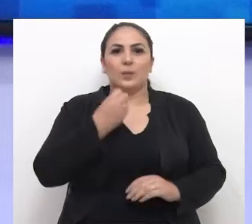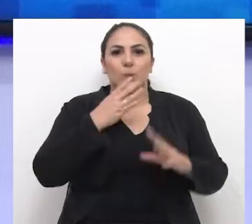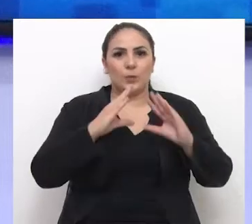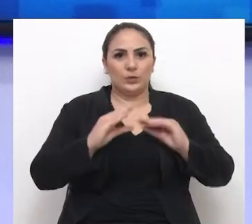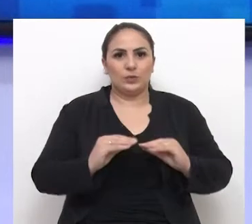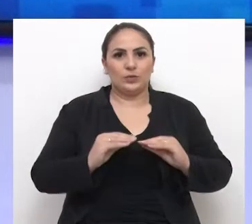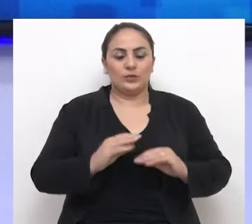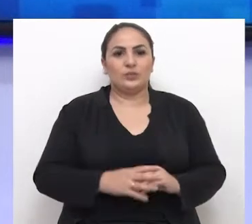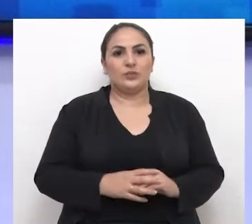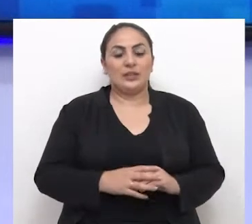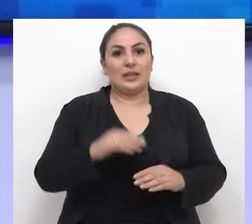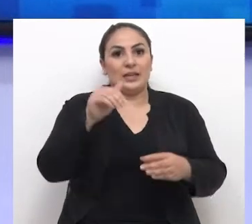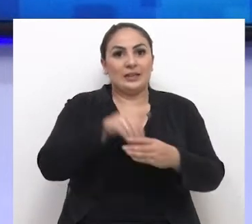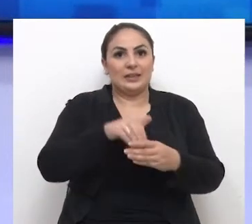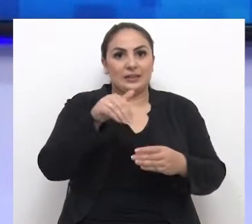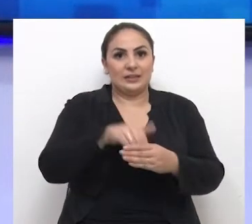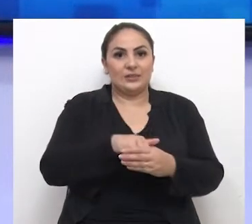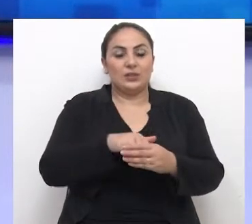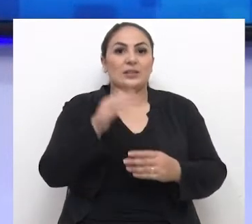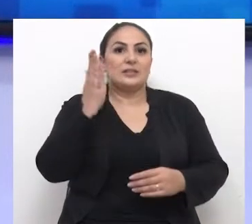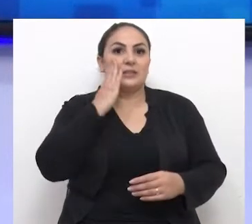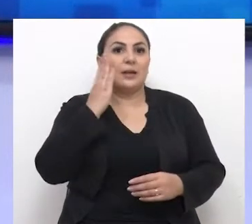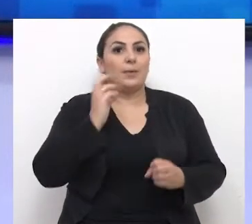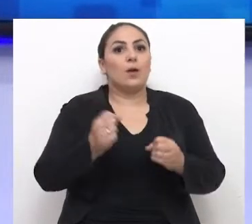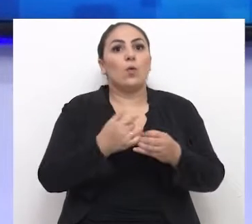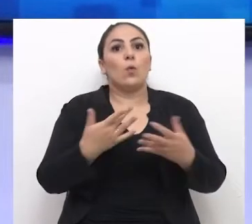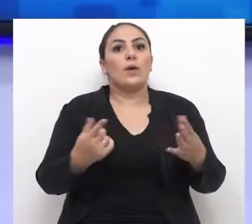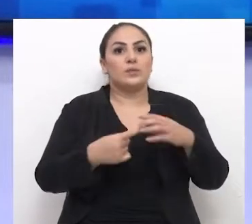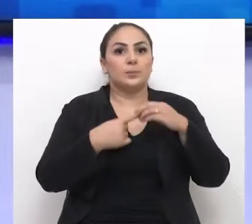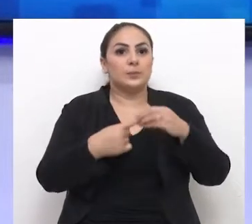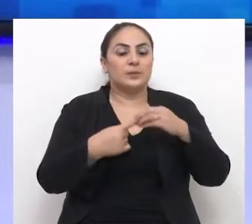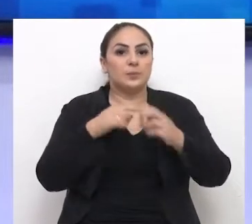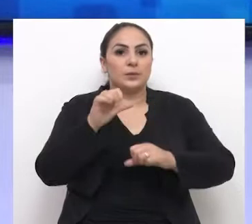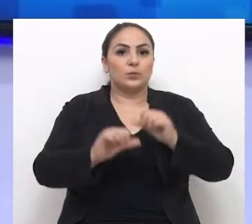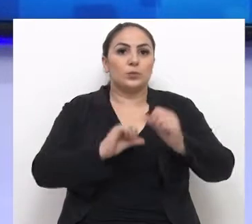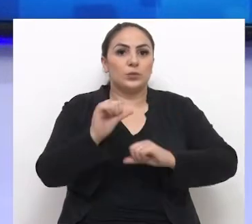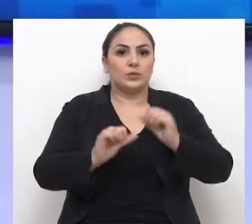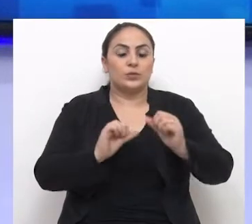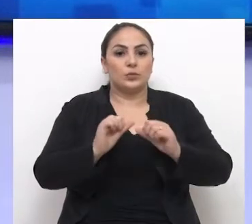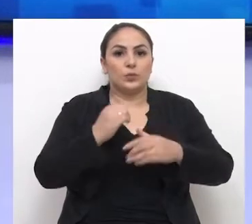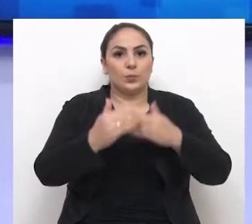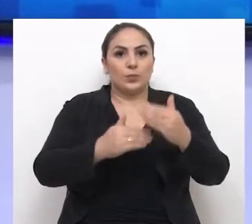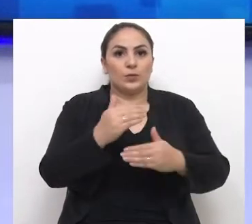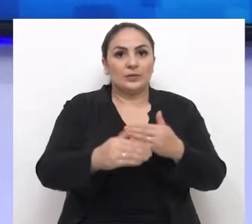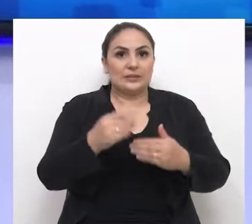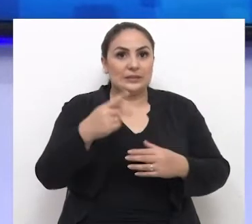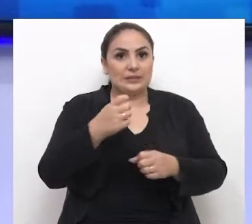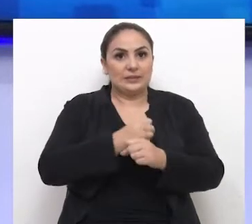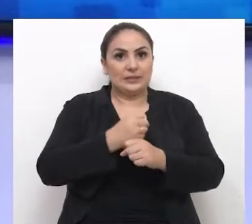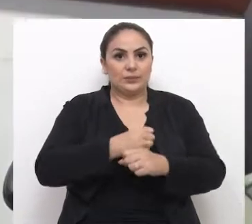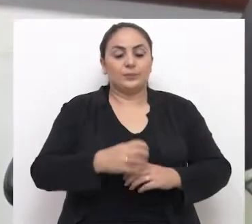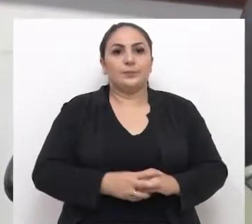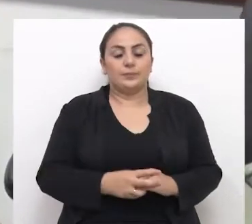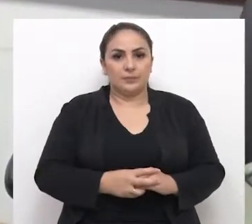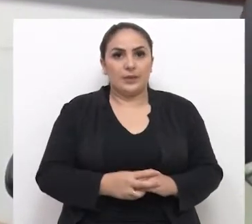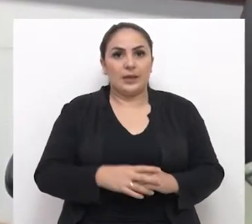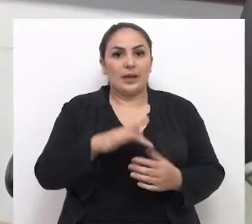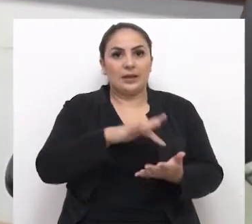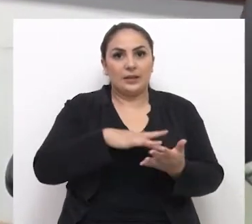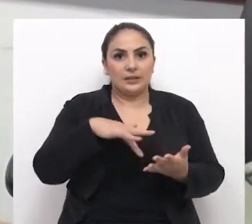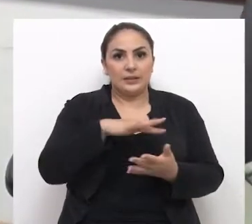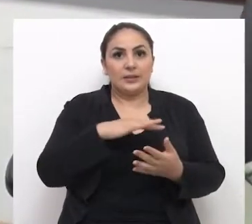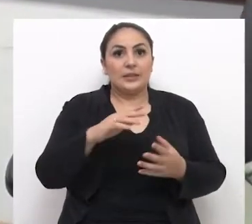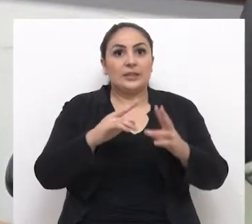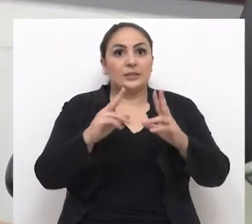Boa noite. Eleições. Saiba quais são as principais mudanças no processo deste ano. A situação